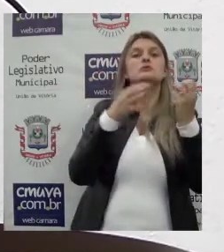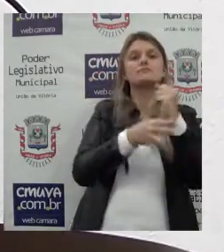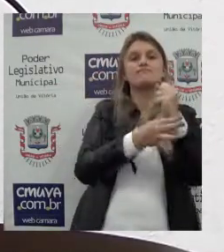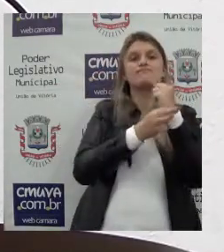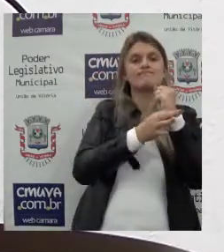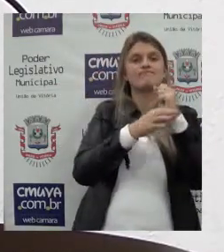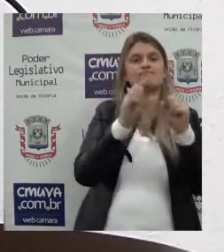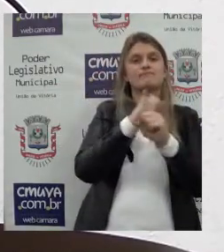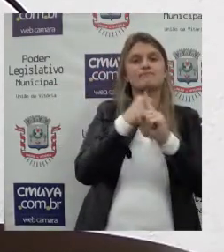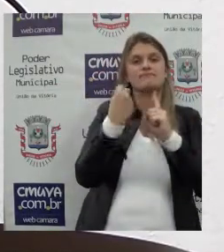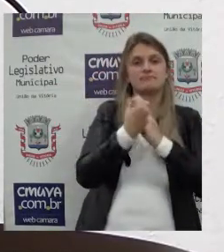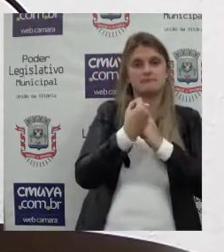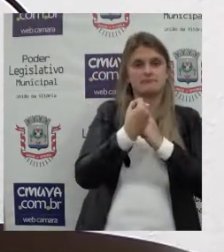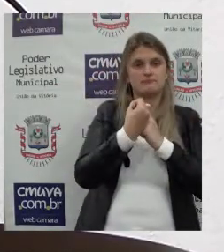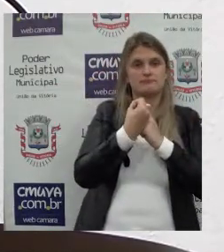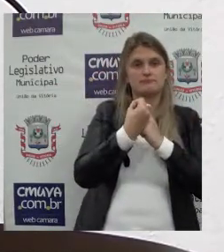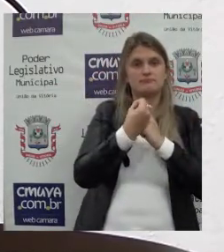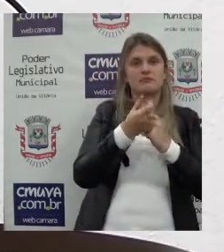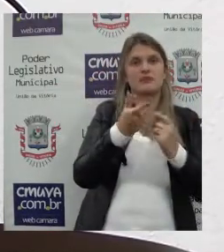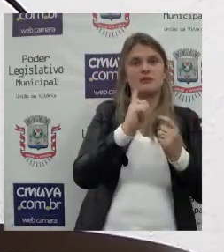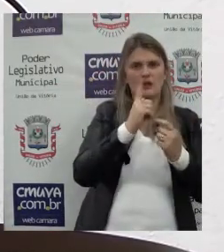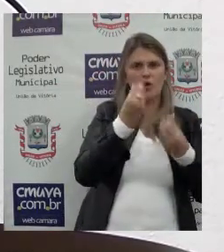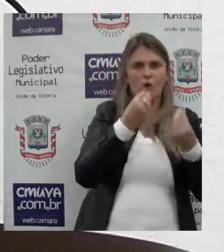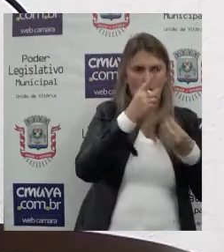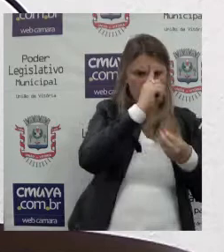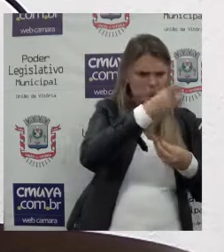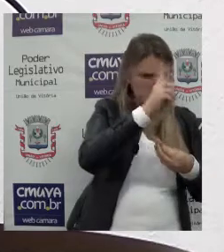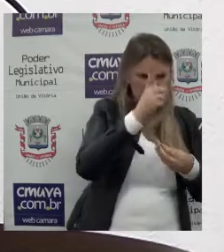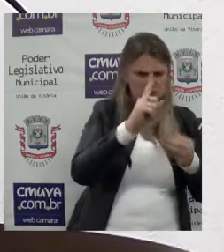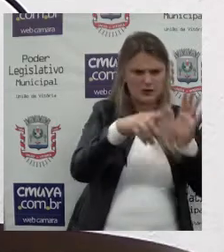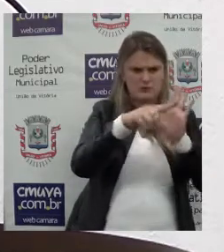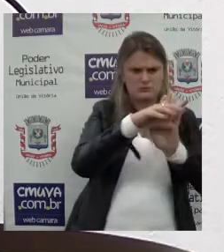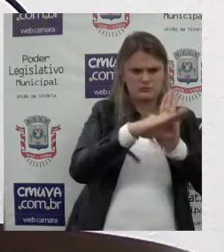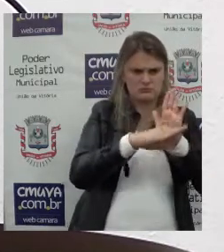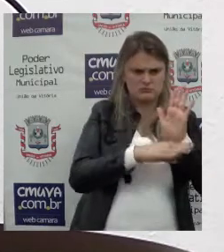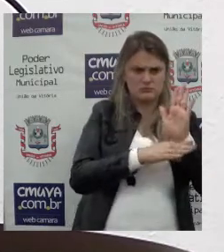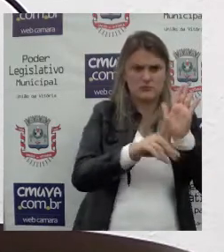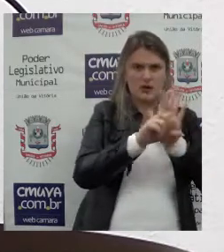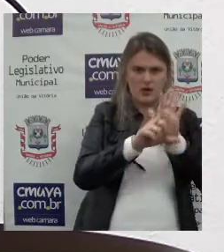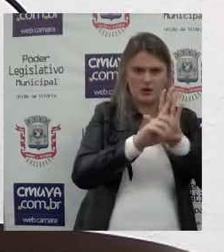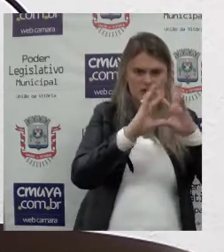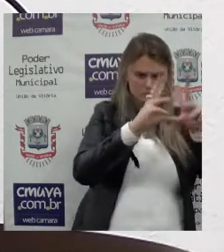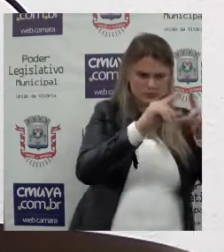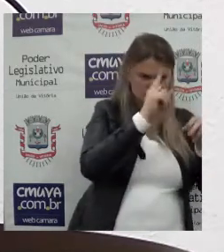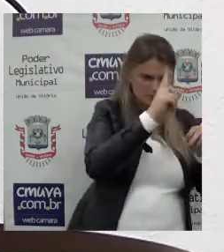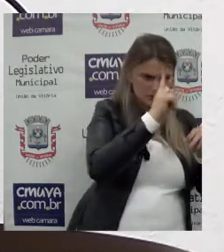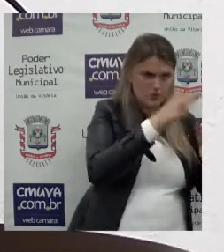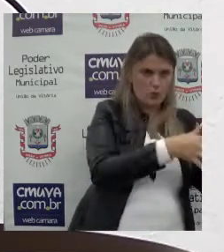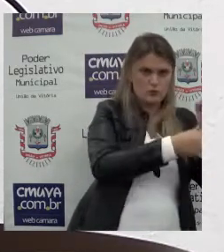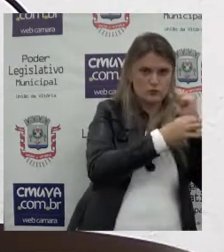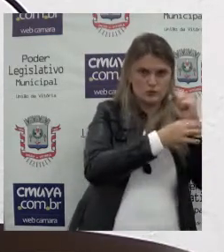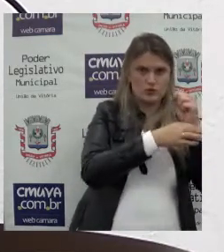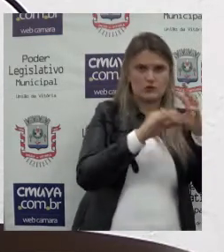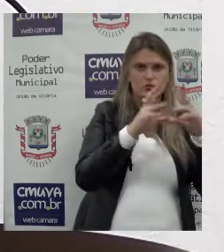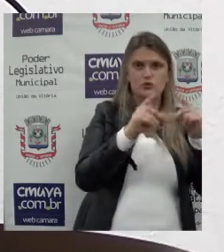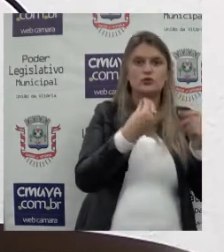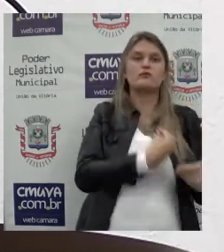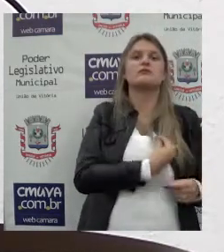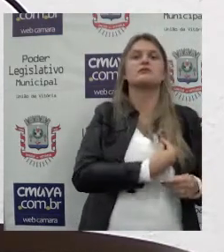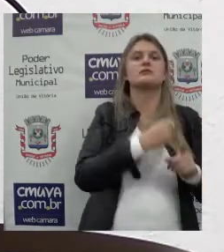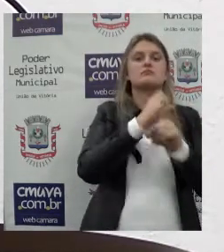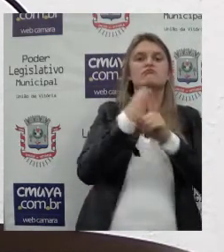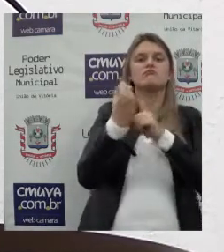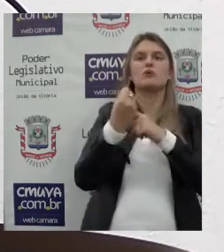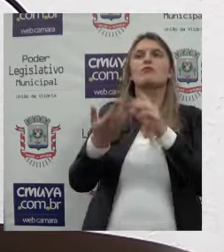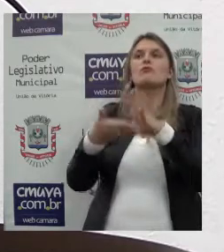depois? O controle social disso. Teríamos como condenar todas essas pessoas? Teríamos como controlar a